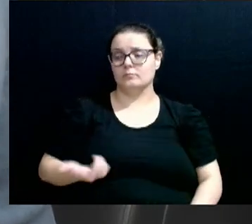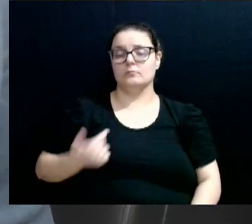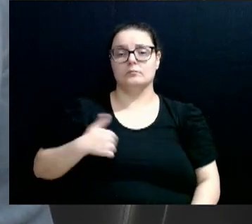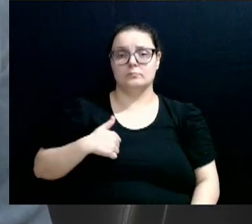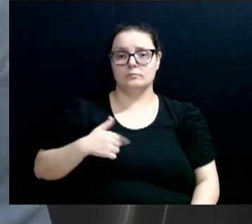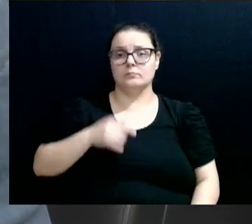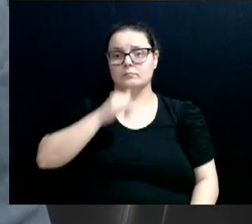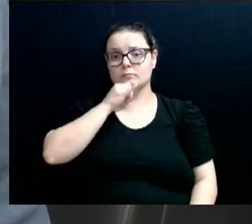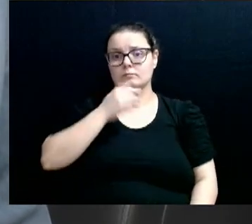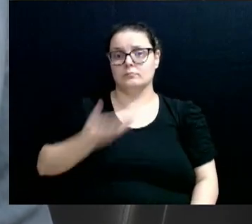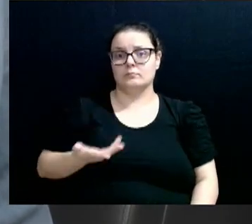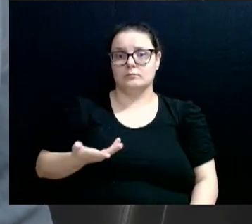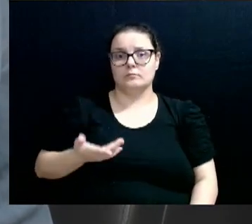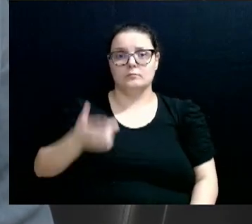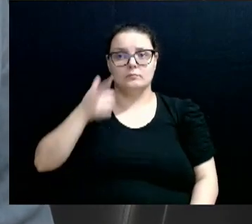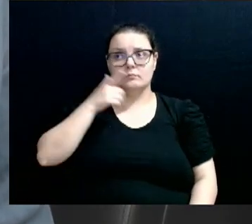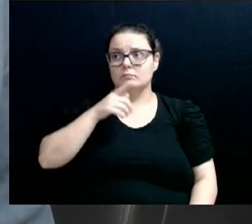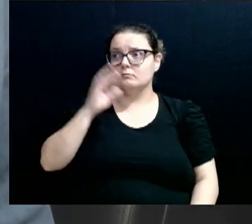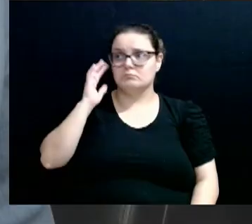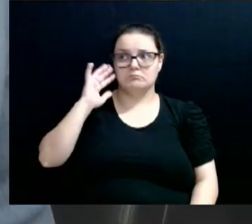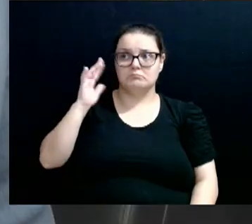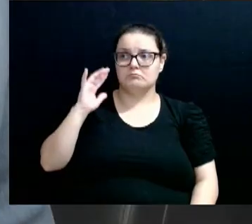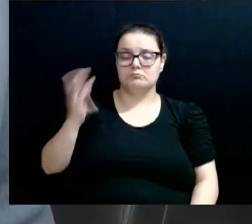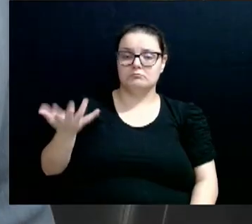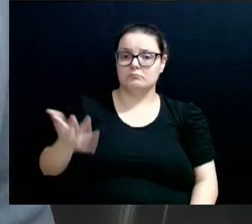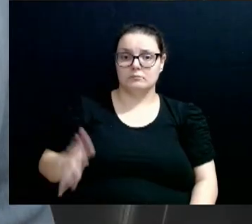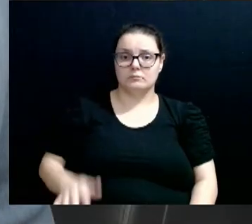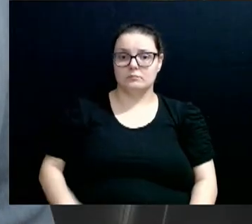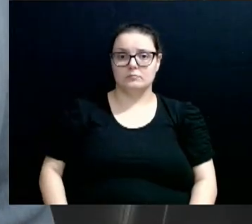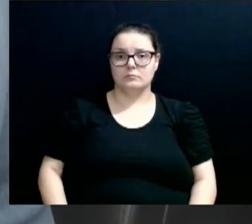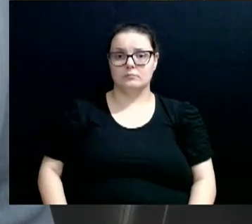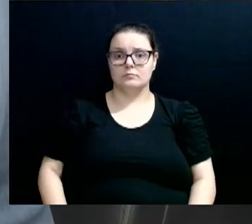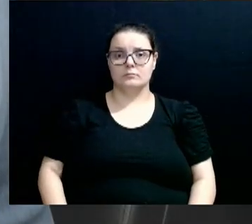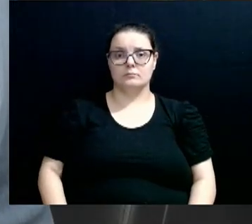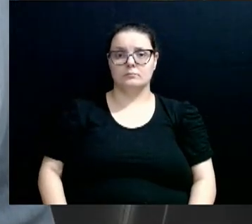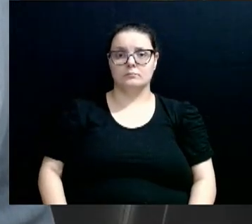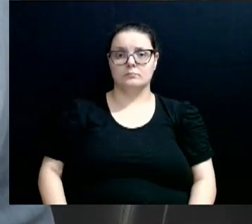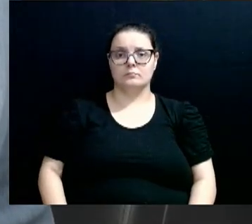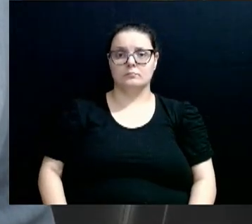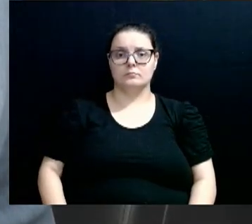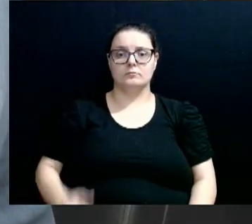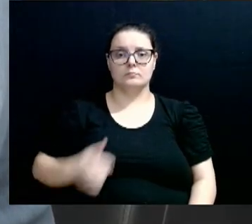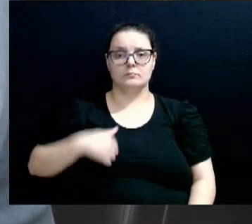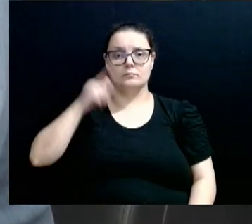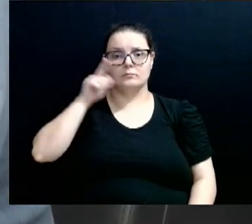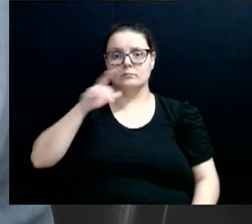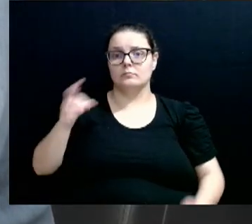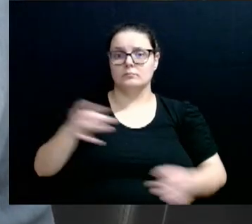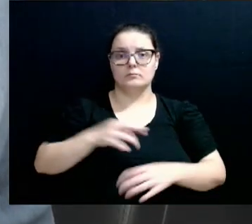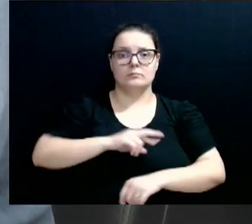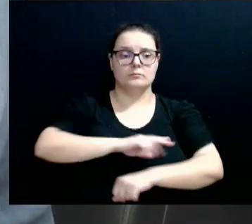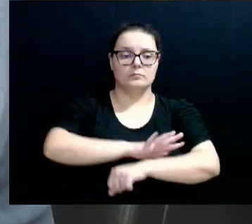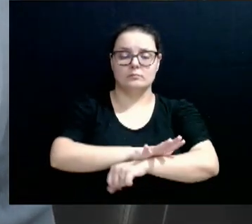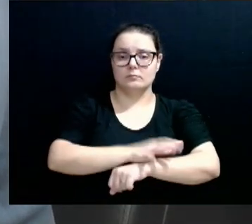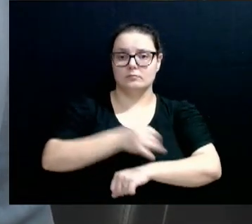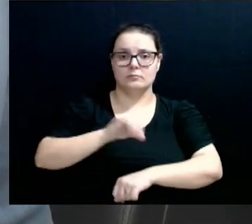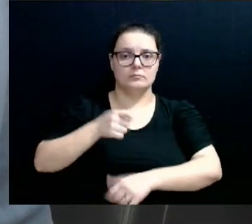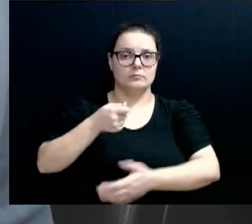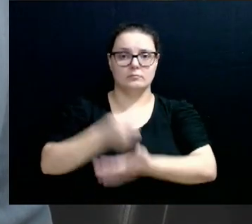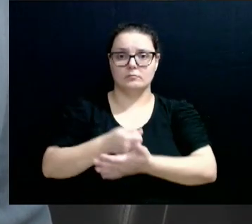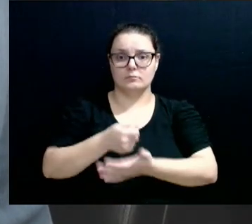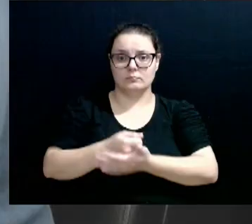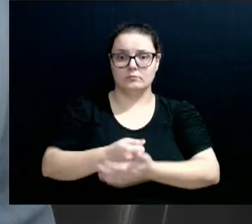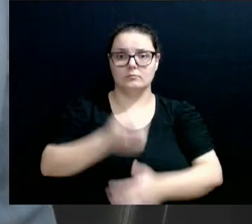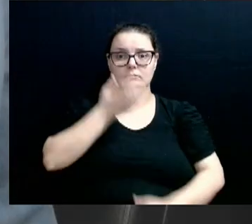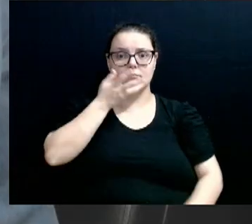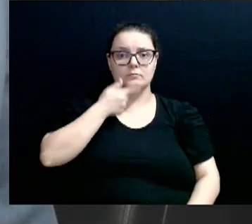consigo imaginar que eu consiga combater o racismo se eu não garantir que as crianças pretas aprendam a ler e